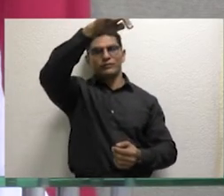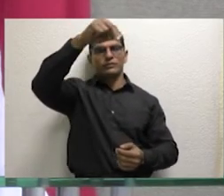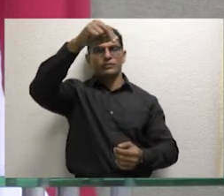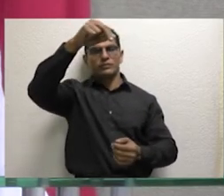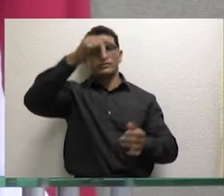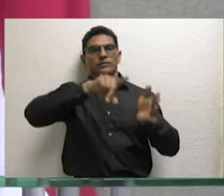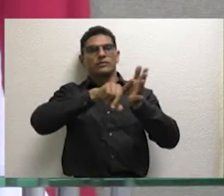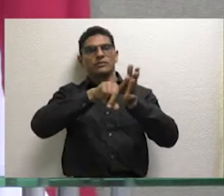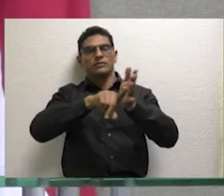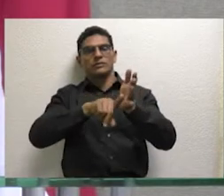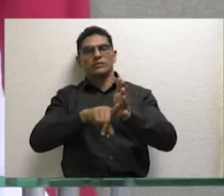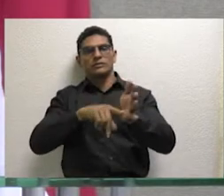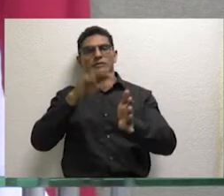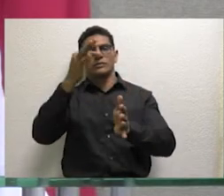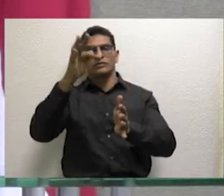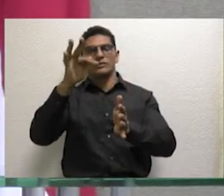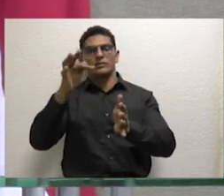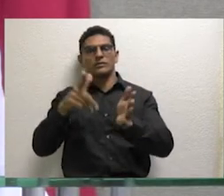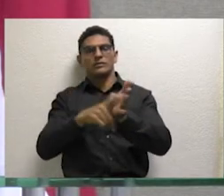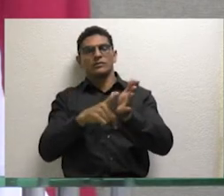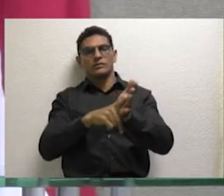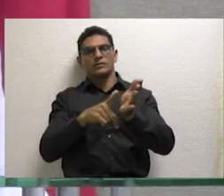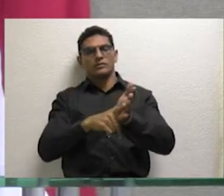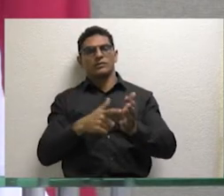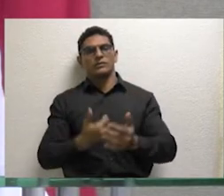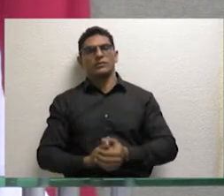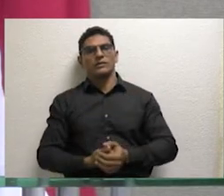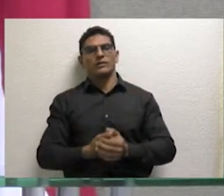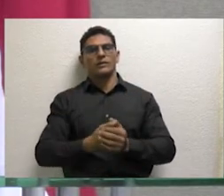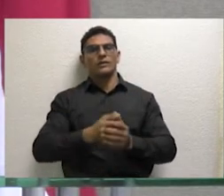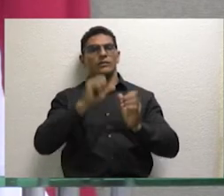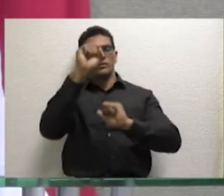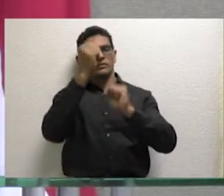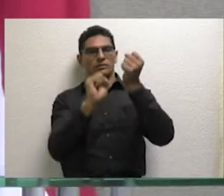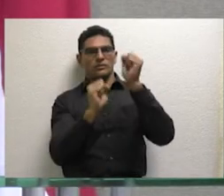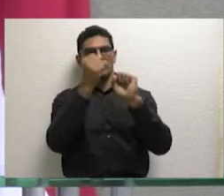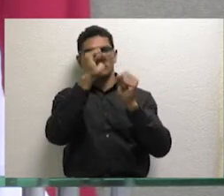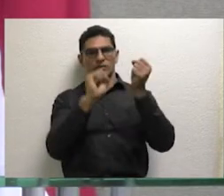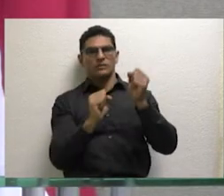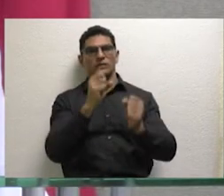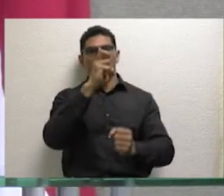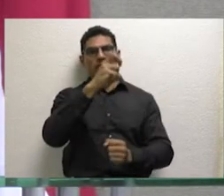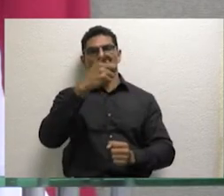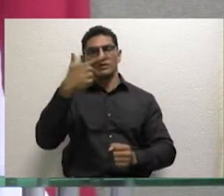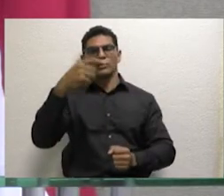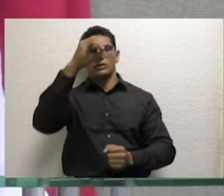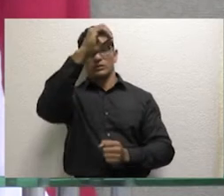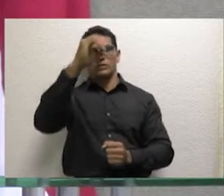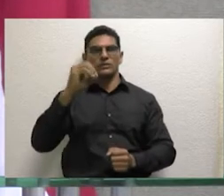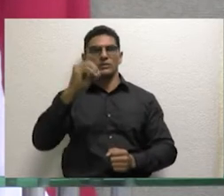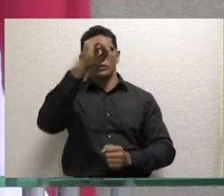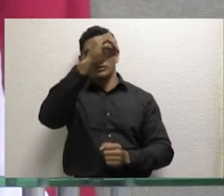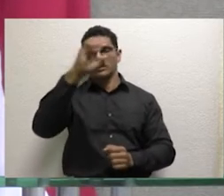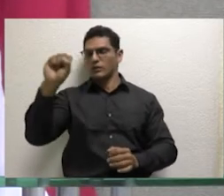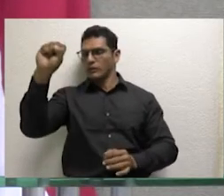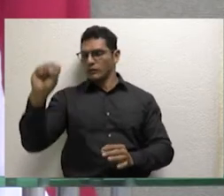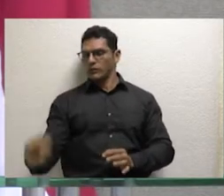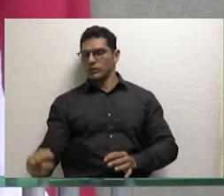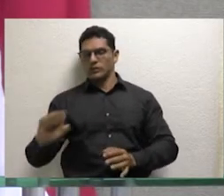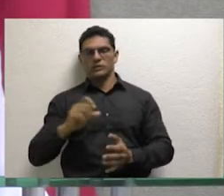% decorrente do modelo Zona Franca 52% estão na região sudeste